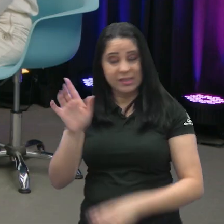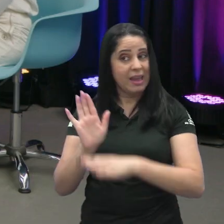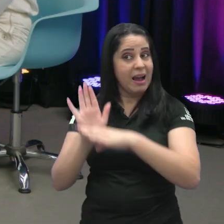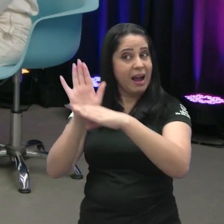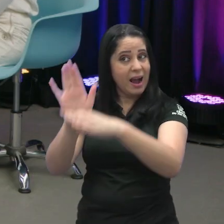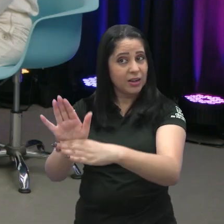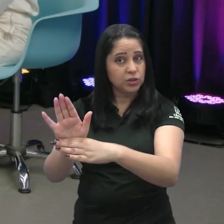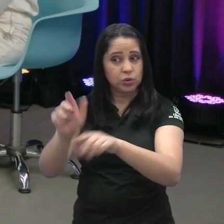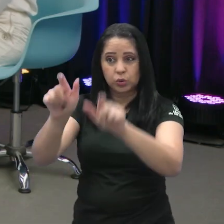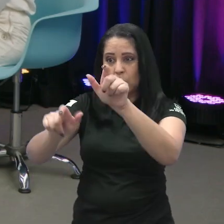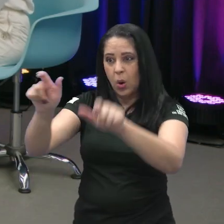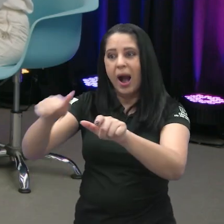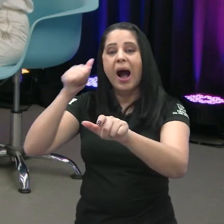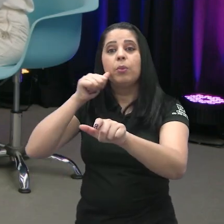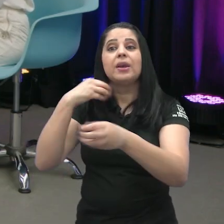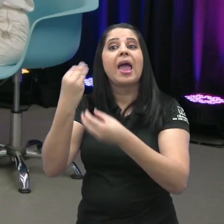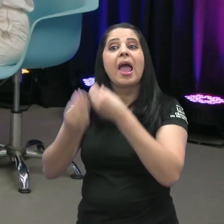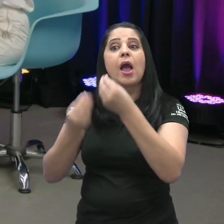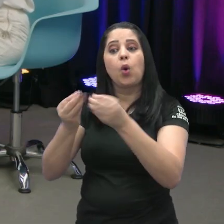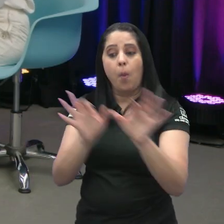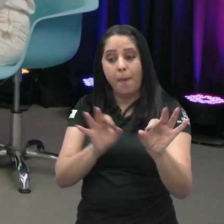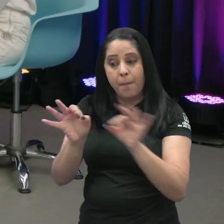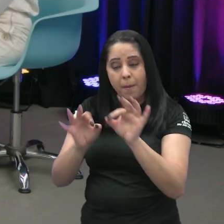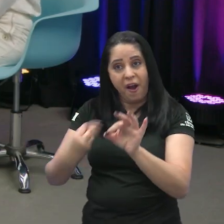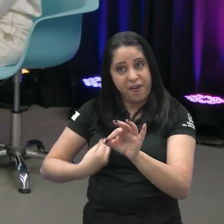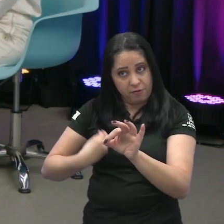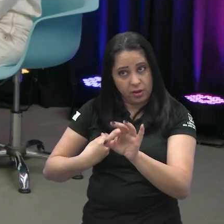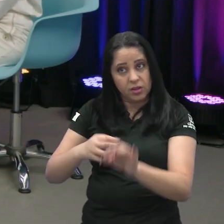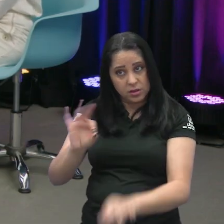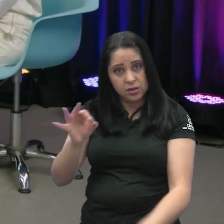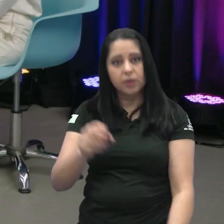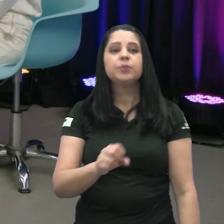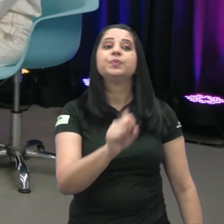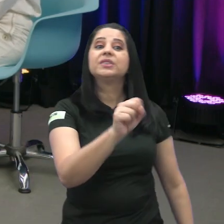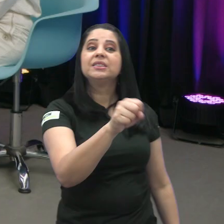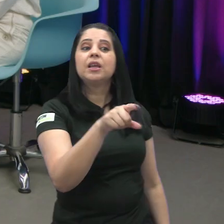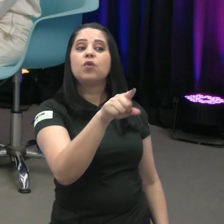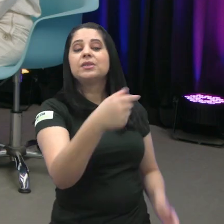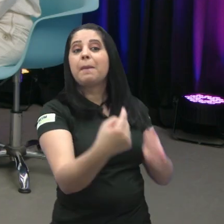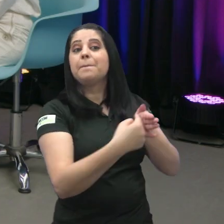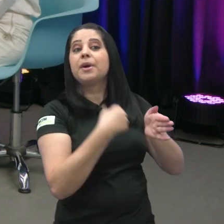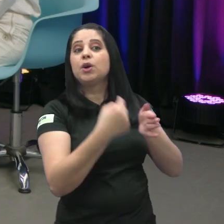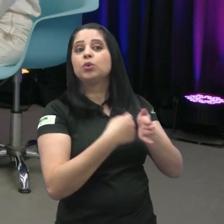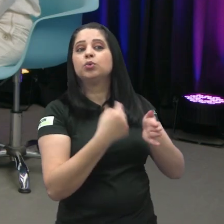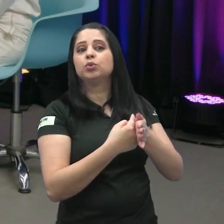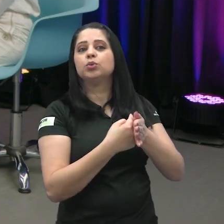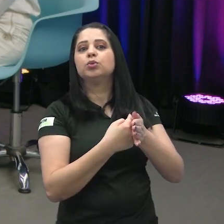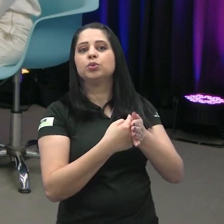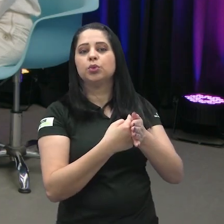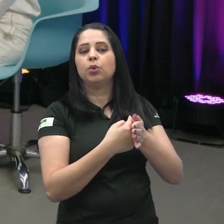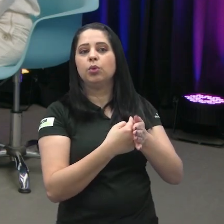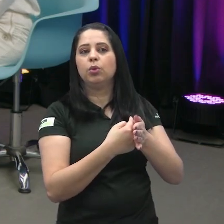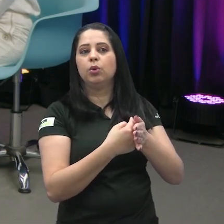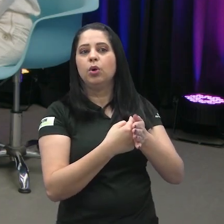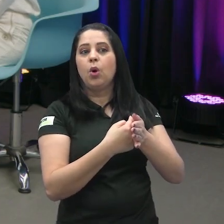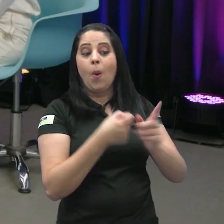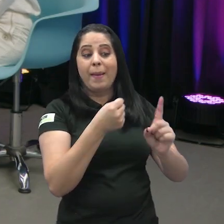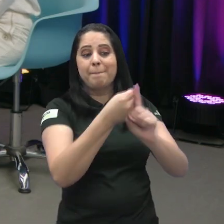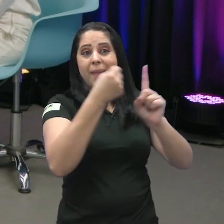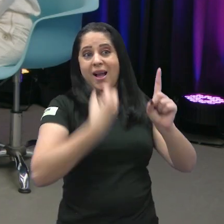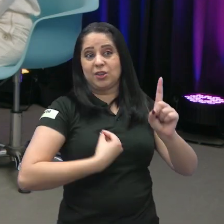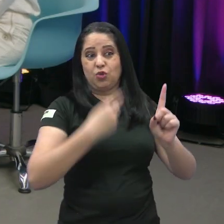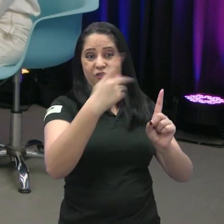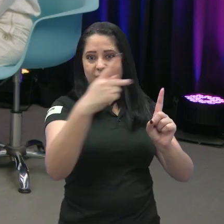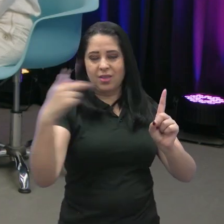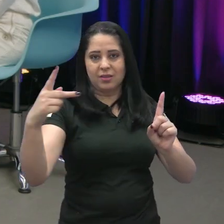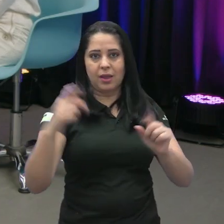as mulheres como gerir a sua vida com base nas suas experiências. Isso. E você perguntou os impactos, né? Ficava muito claro